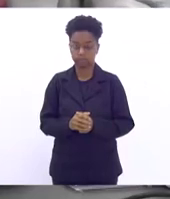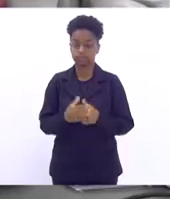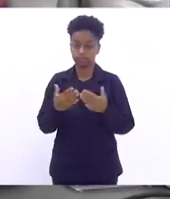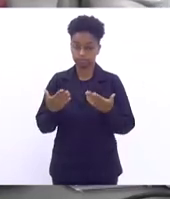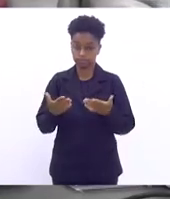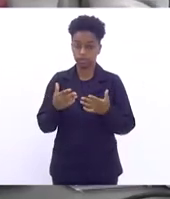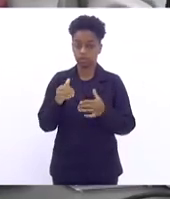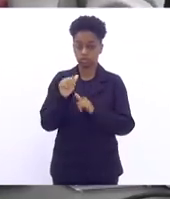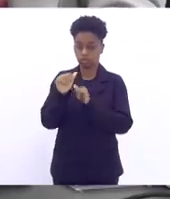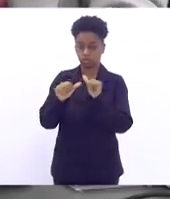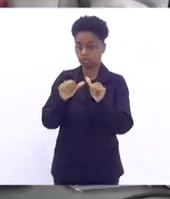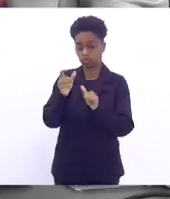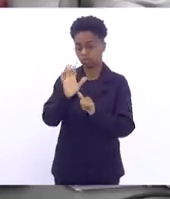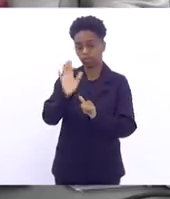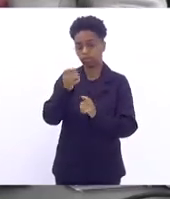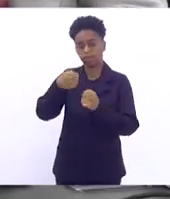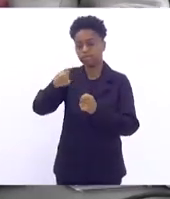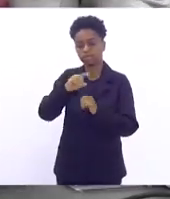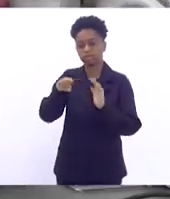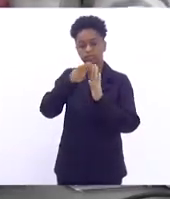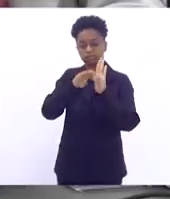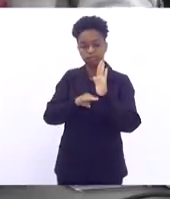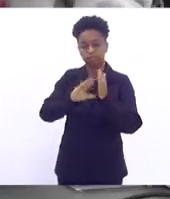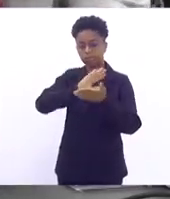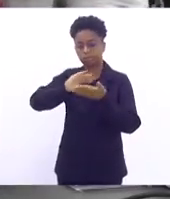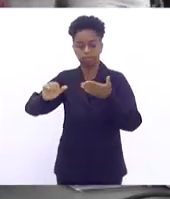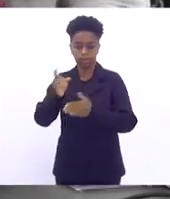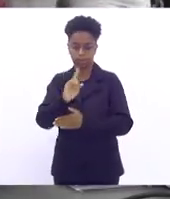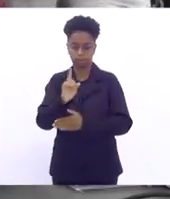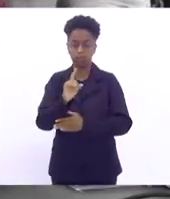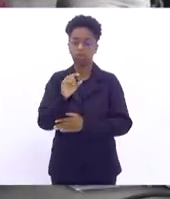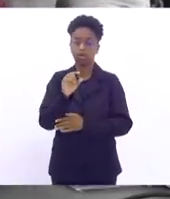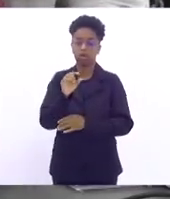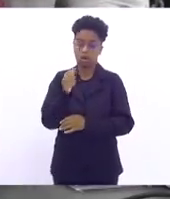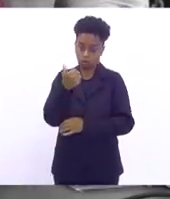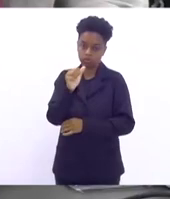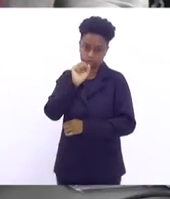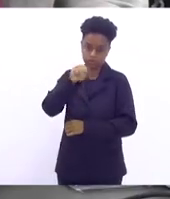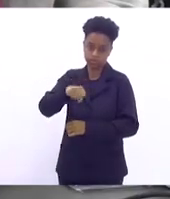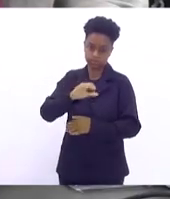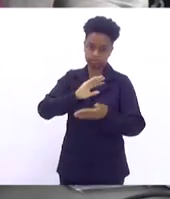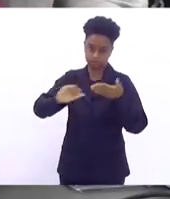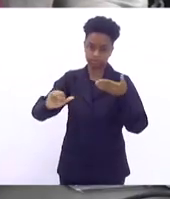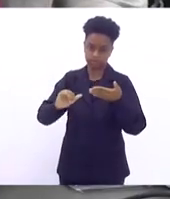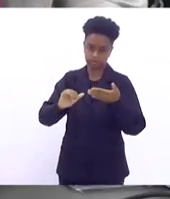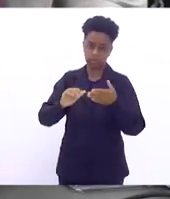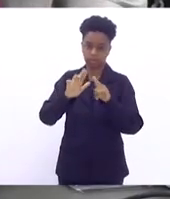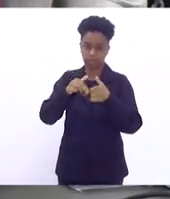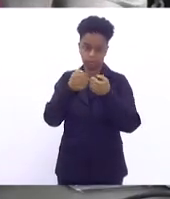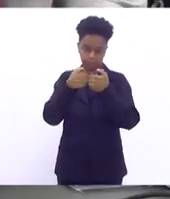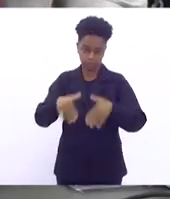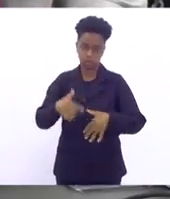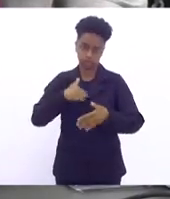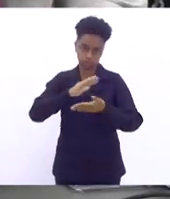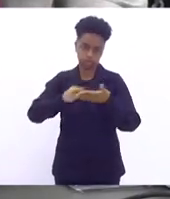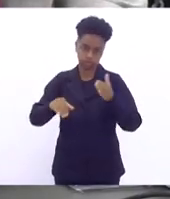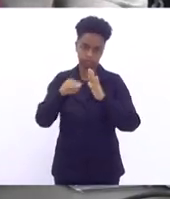esse nove não precisa retirar de pauta então a gente pode ir 11 sim por favor era prejudicabilidade